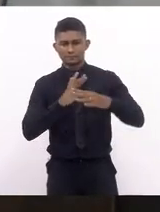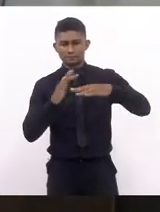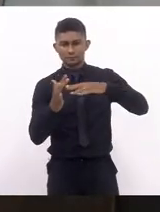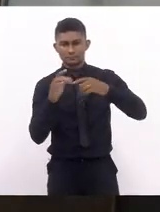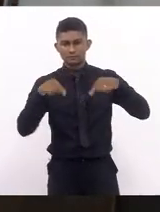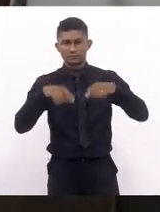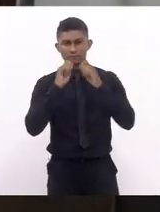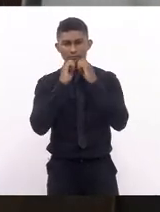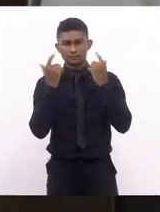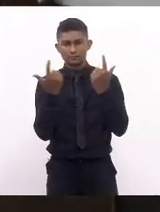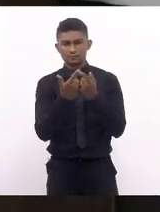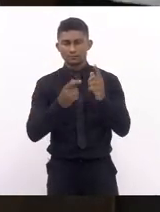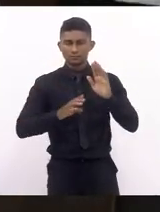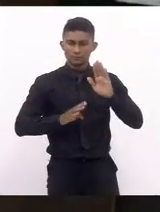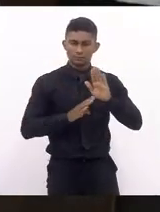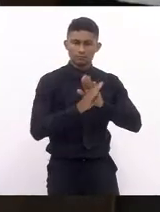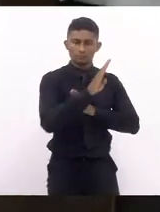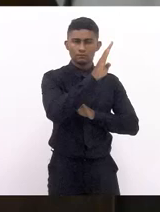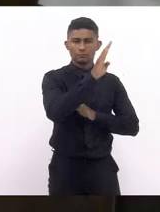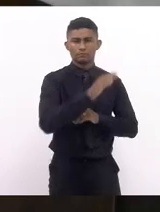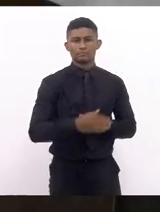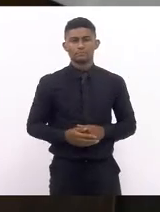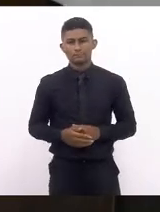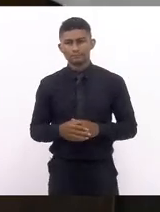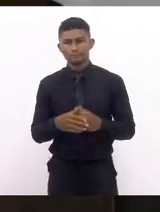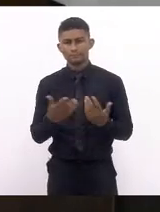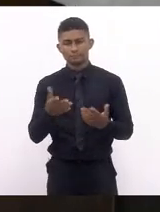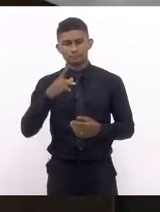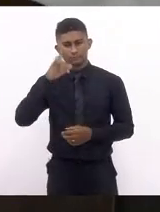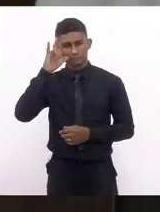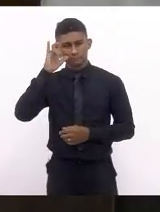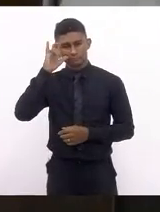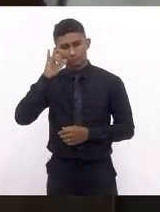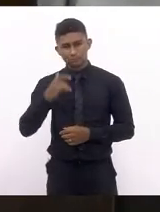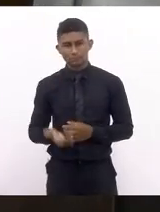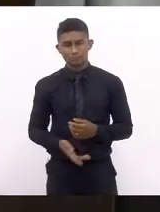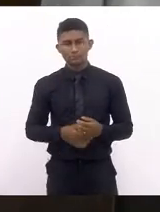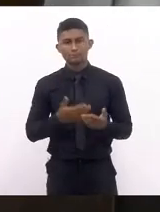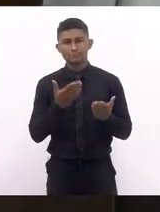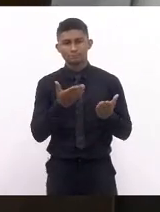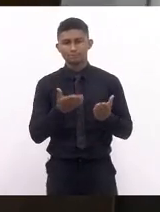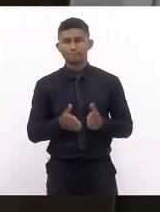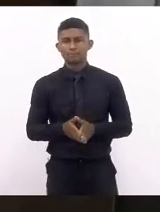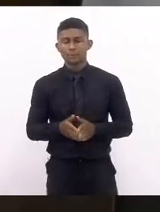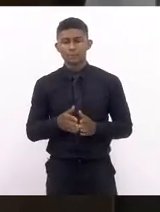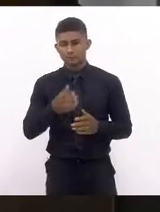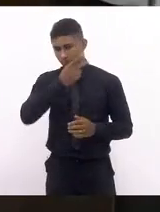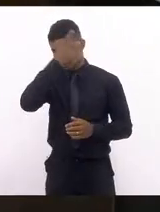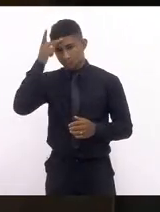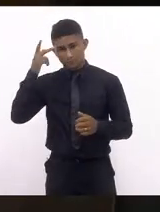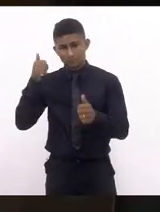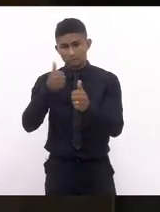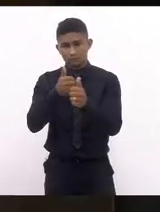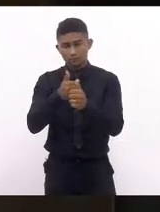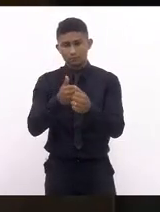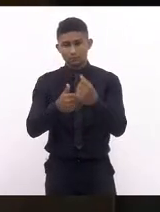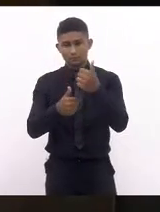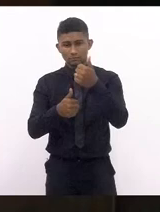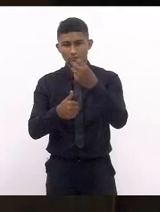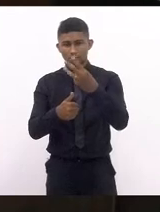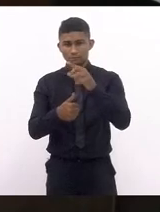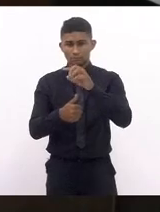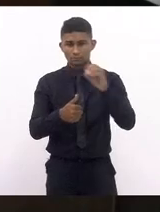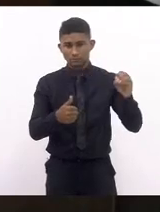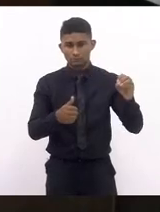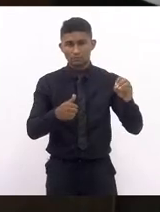estiveram que recebemos espressivo com destaque para a conta no Instagram o insta alerj o número de seguidores saltam de 13.000